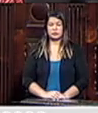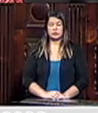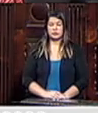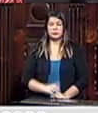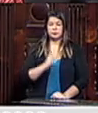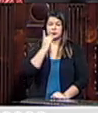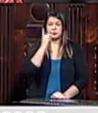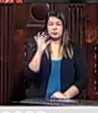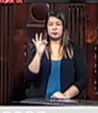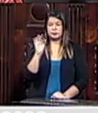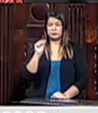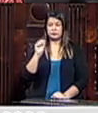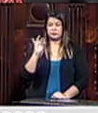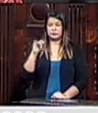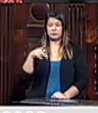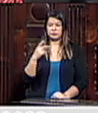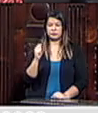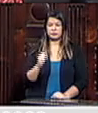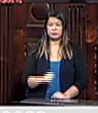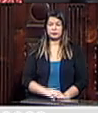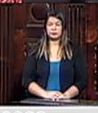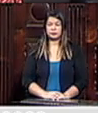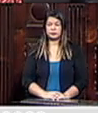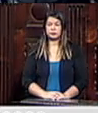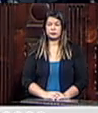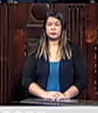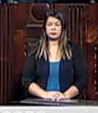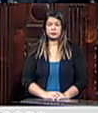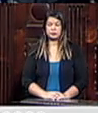Deputada Fatinha.